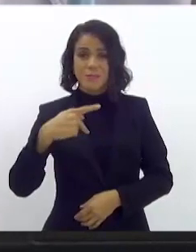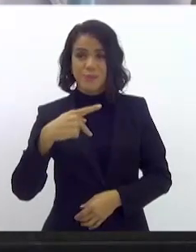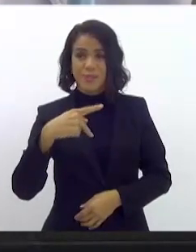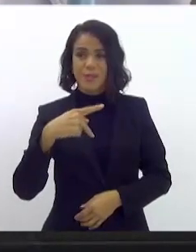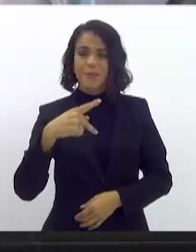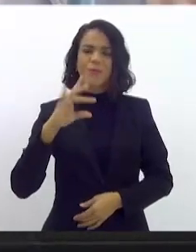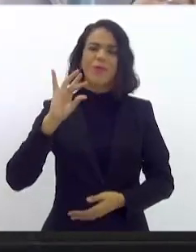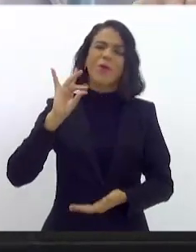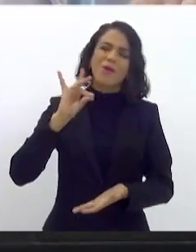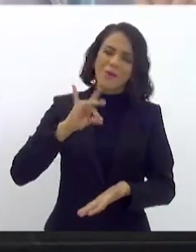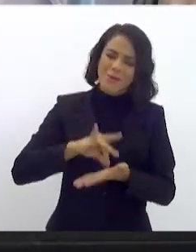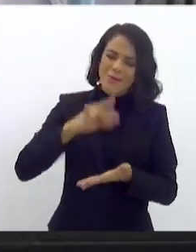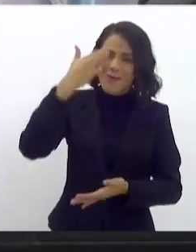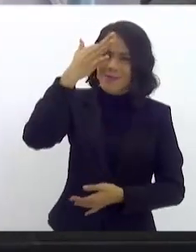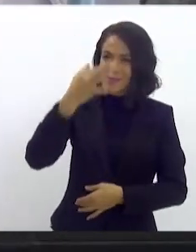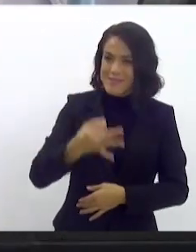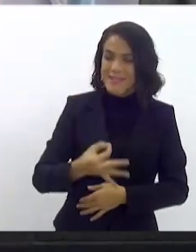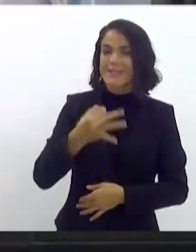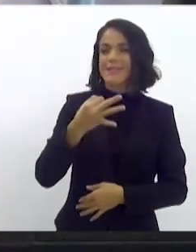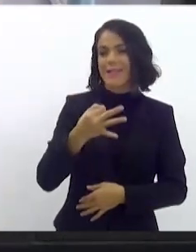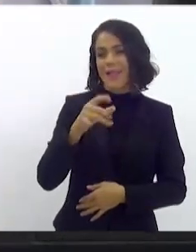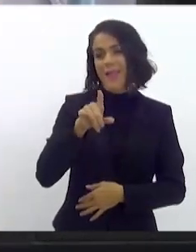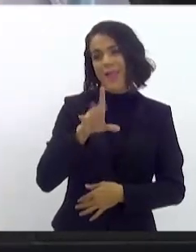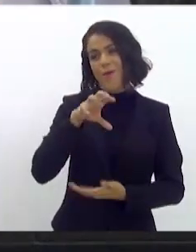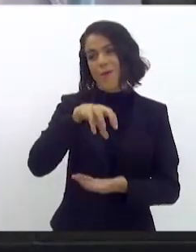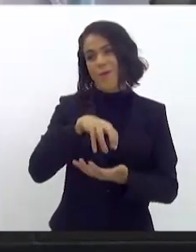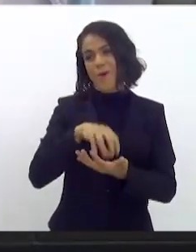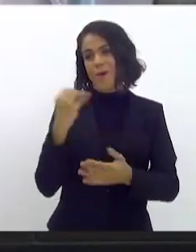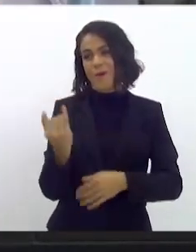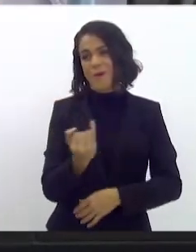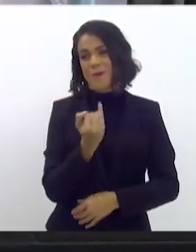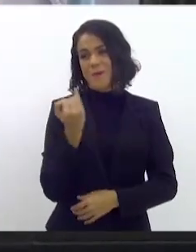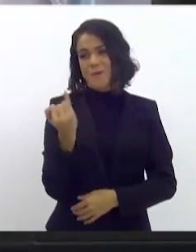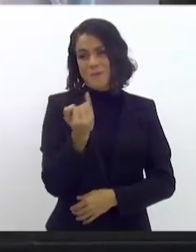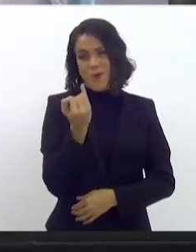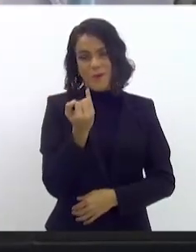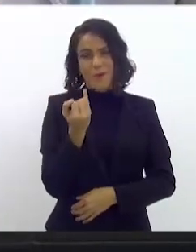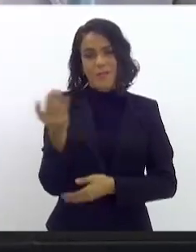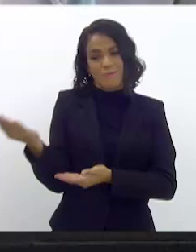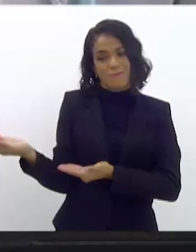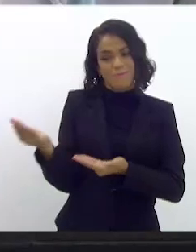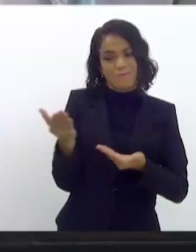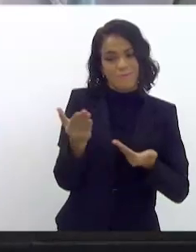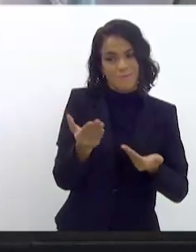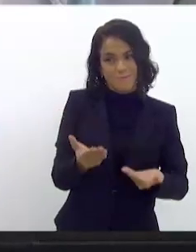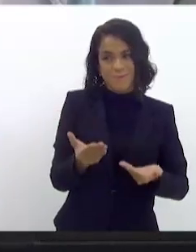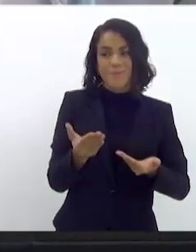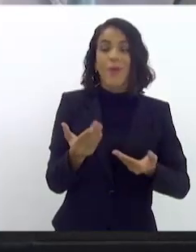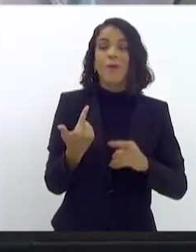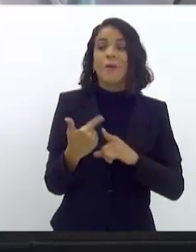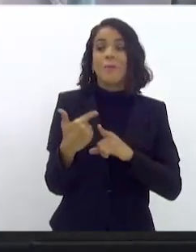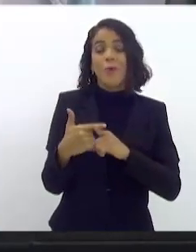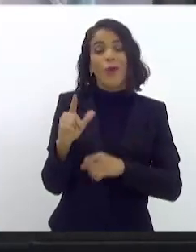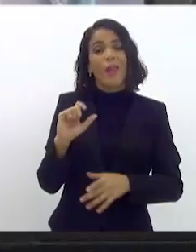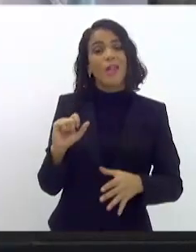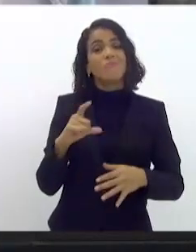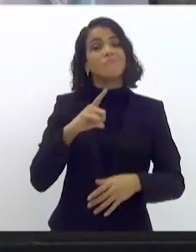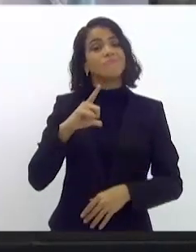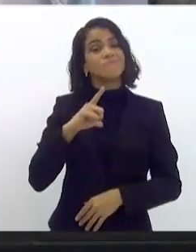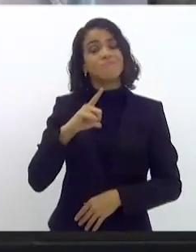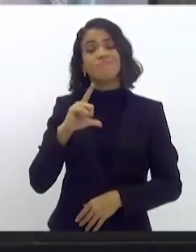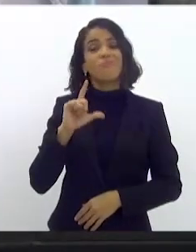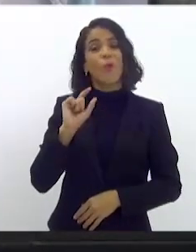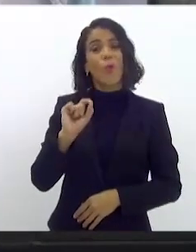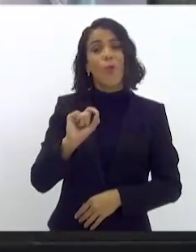com certeza é um órgão importante para ser ouvido. Por quê? Porque ele detém